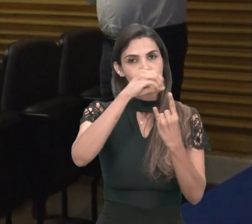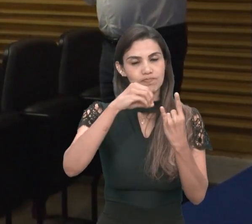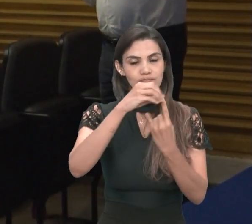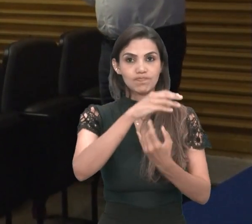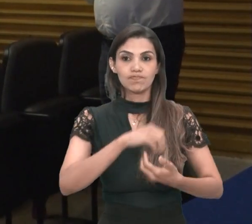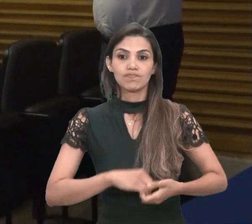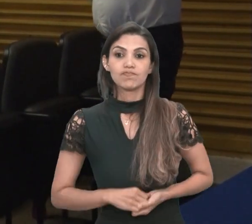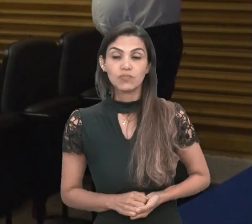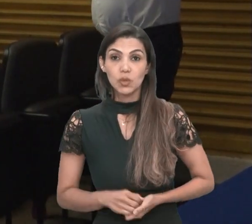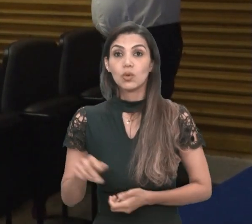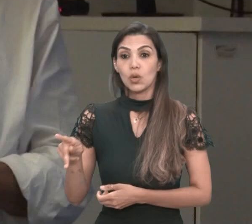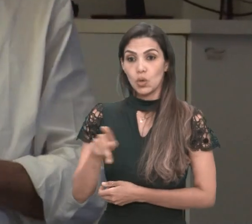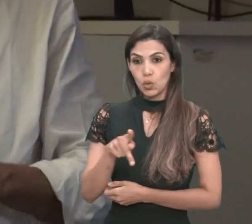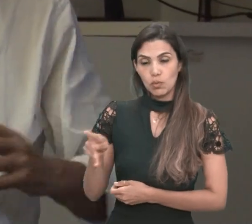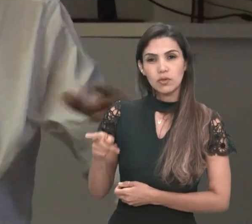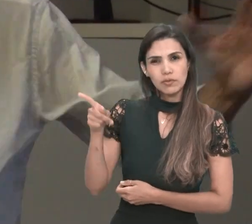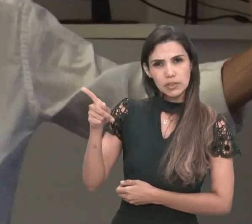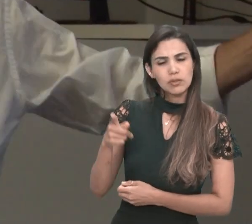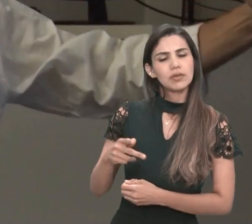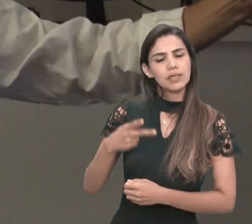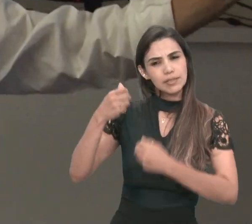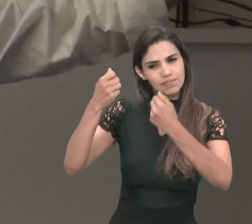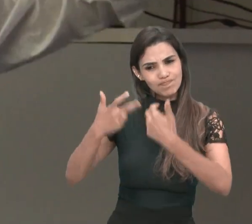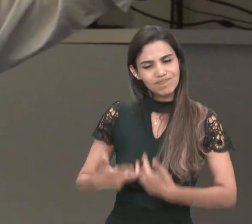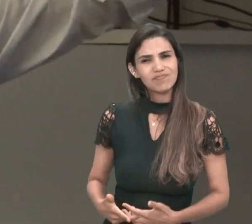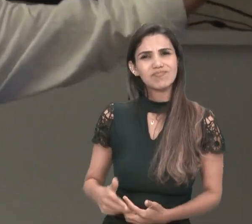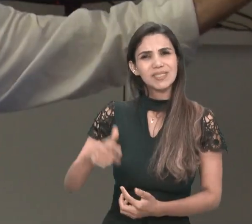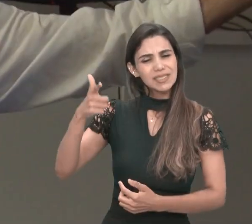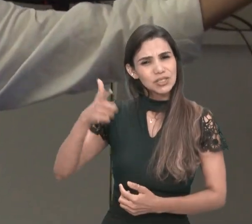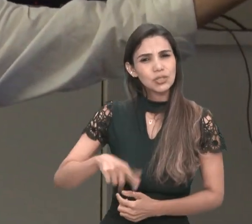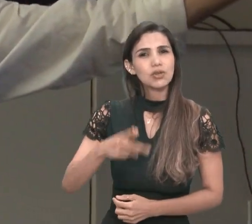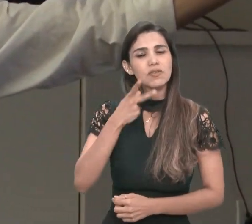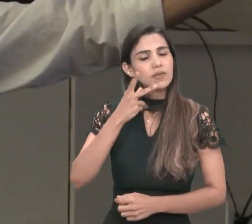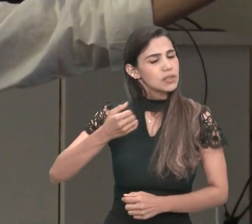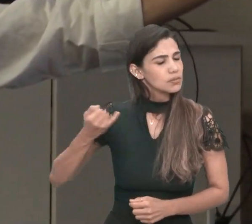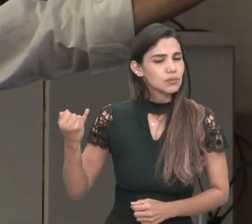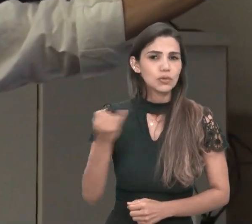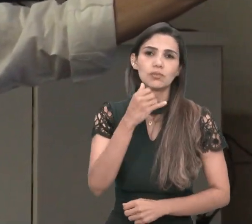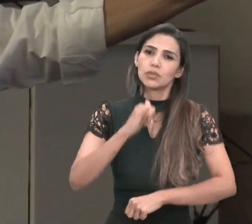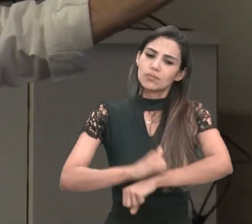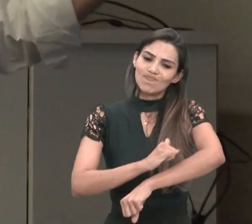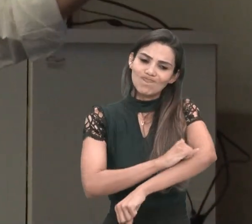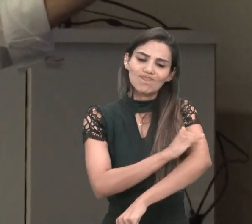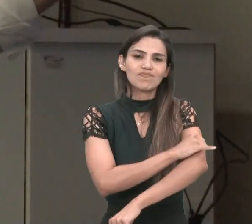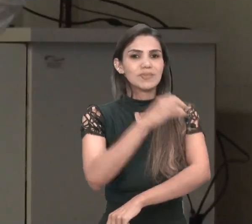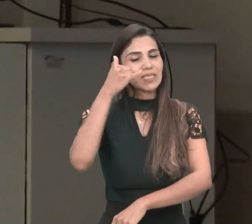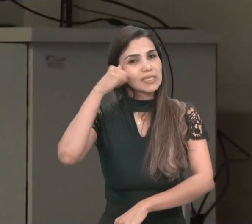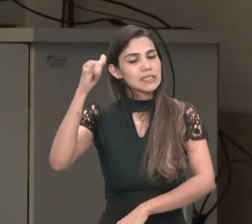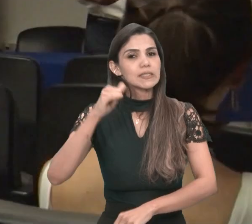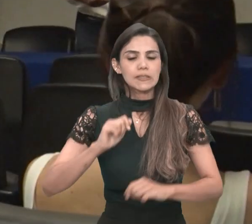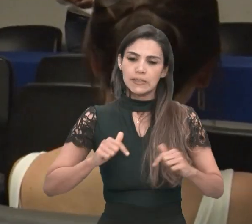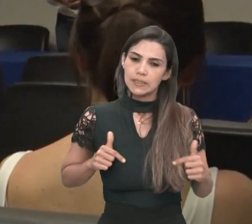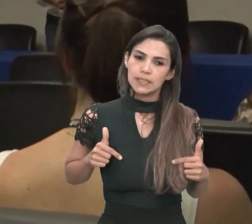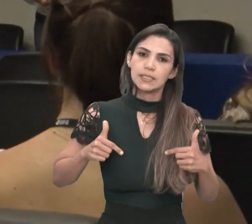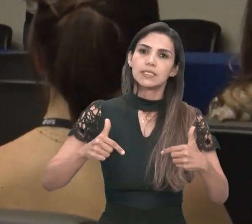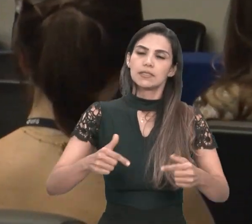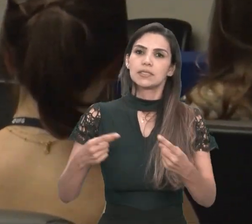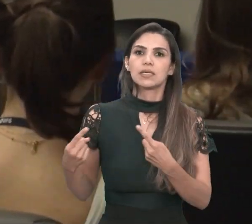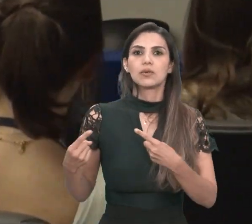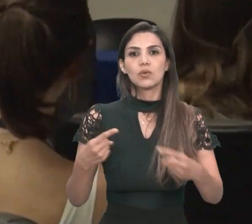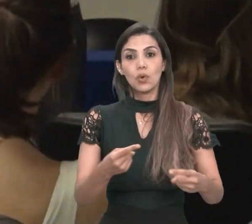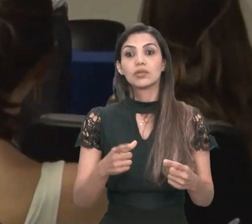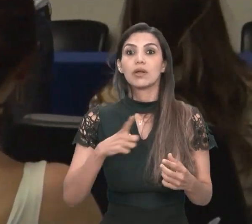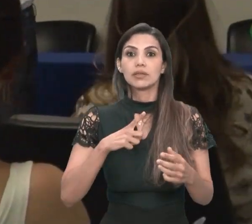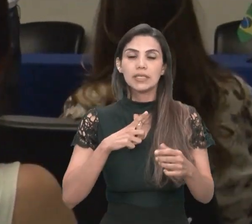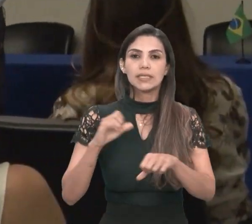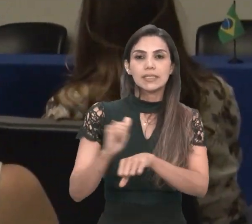isso, o professor Savério reforça a importância de combater essa doença e se mostra otimista com os novos